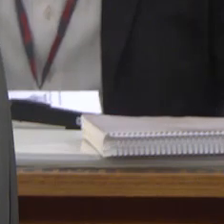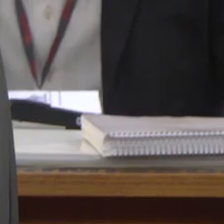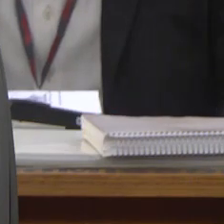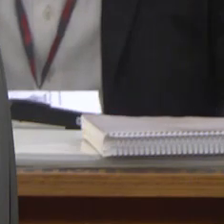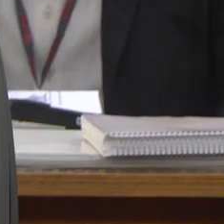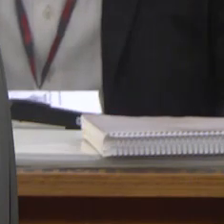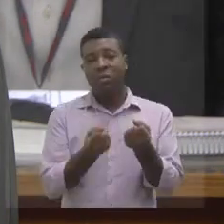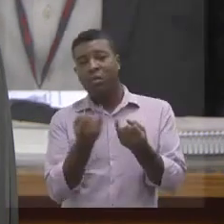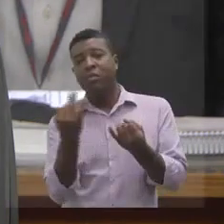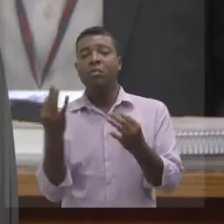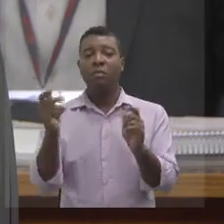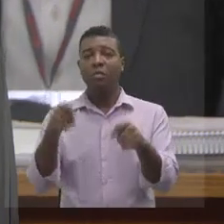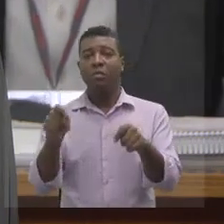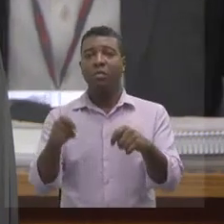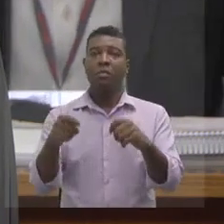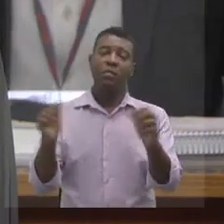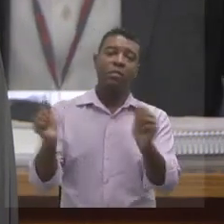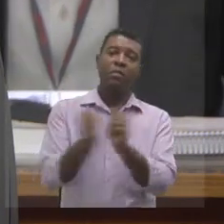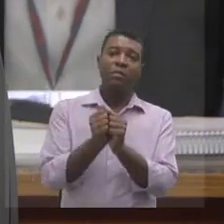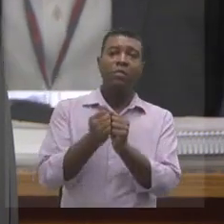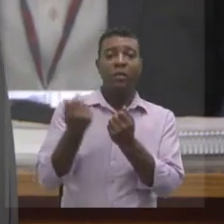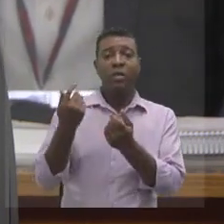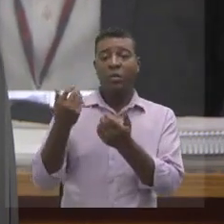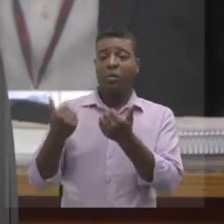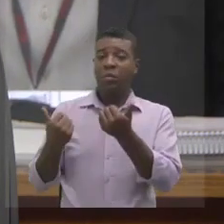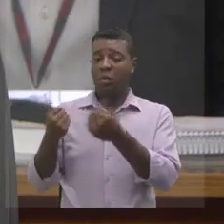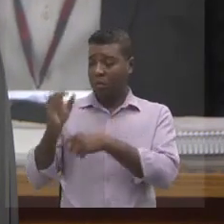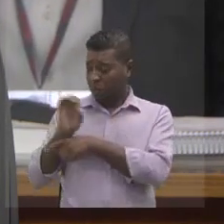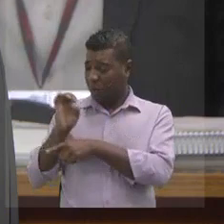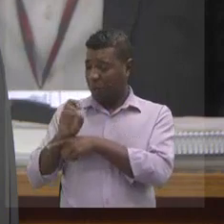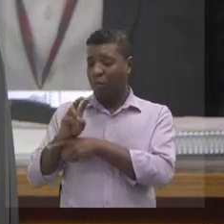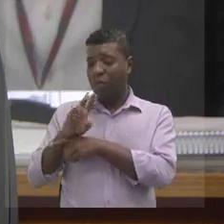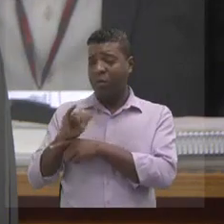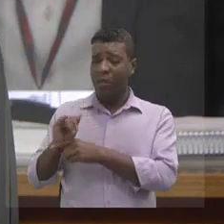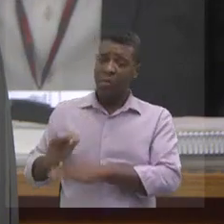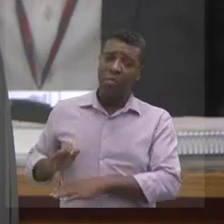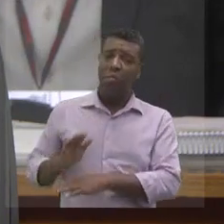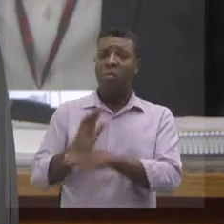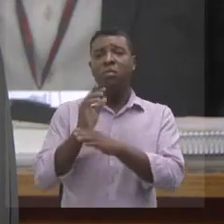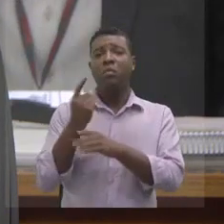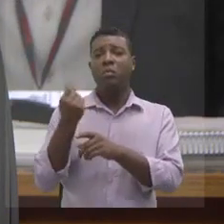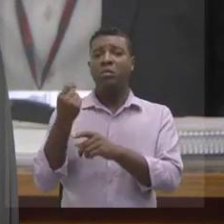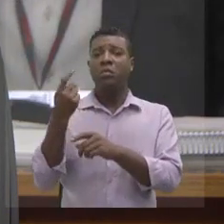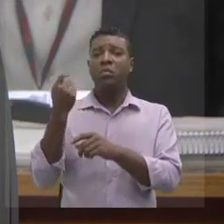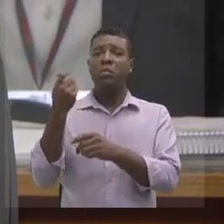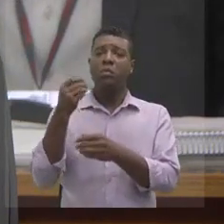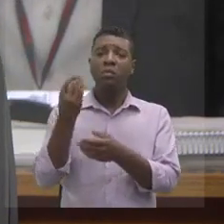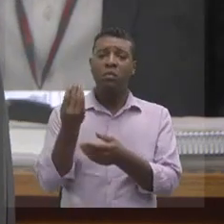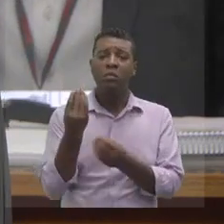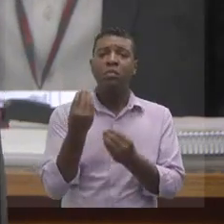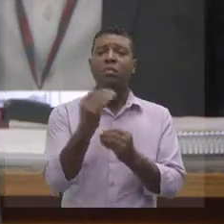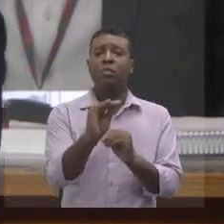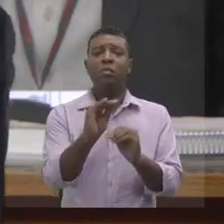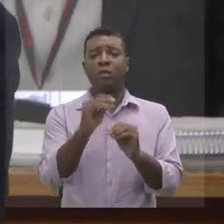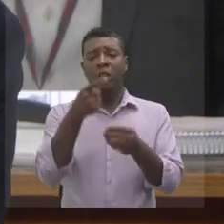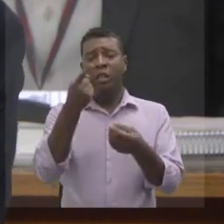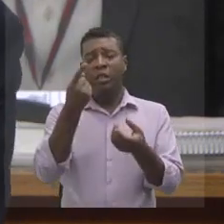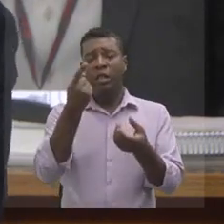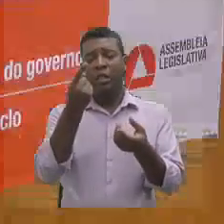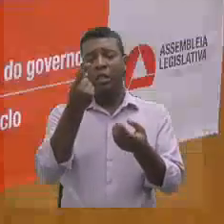né de também contribuir né nessa agenda a gente quer poder avançar com ela tá certo